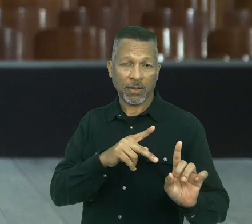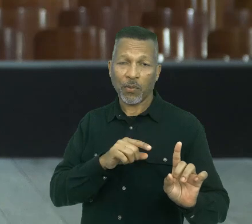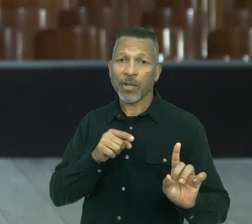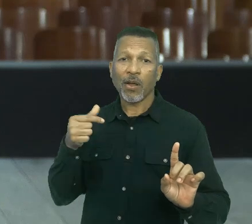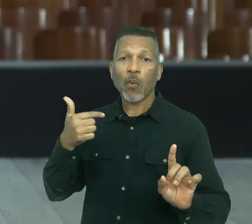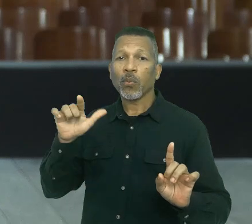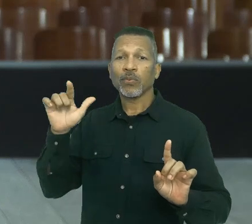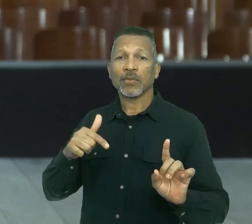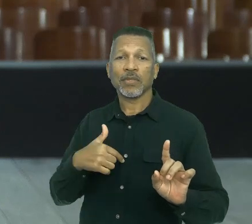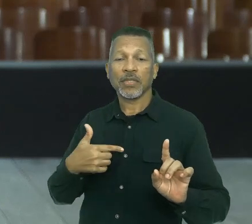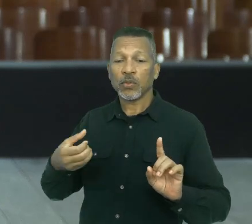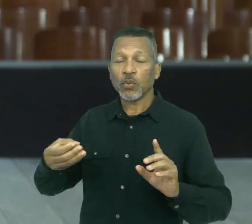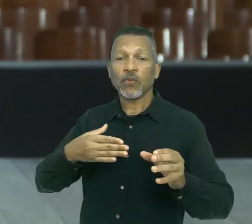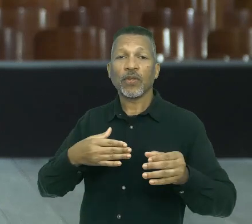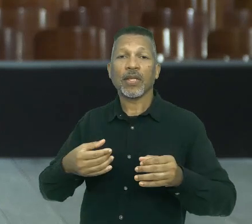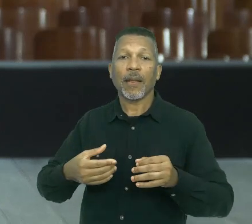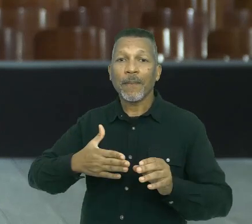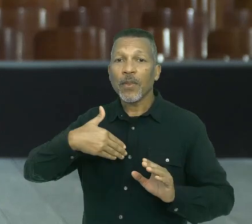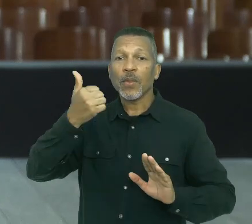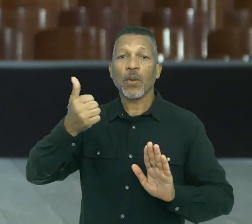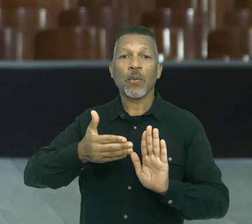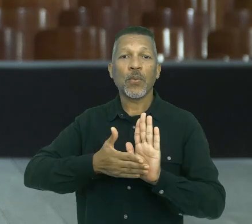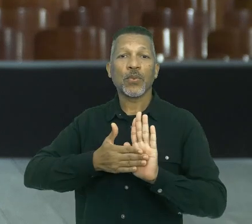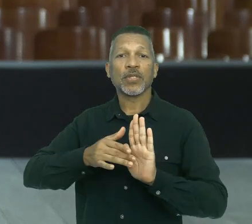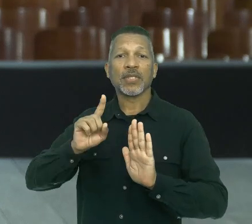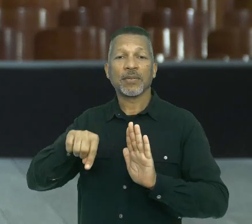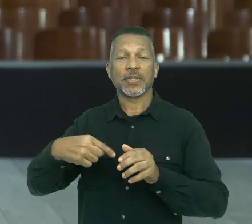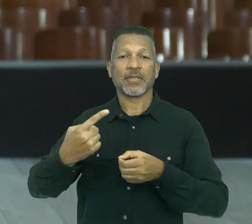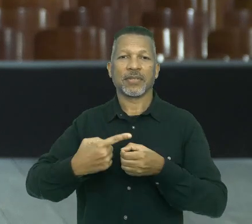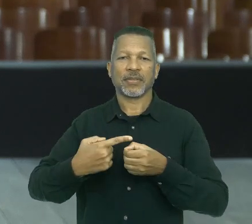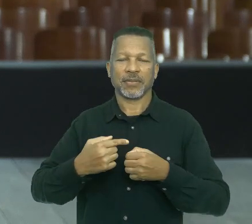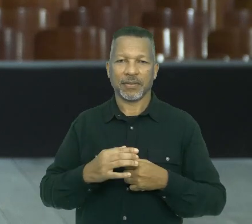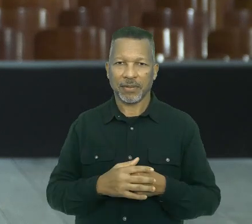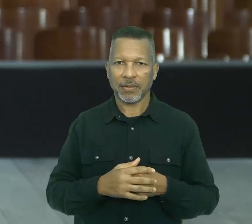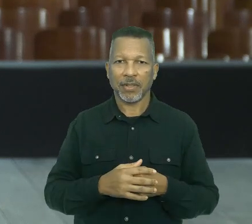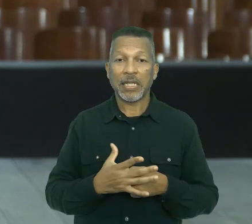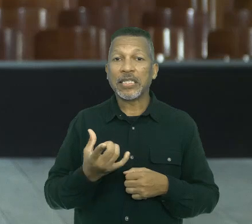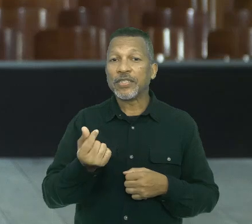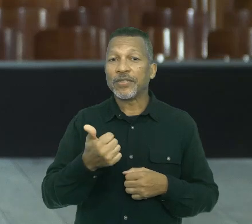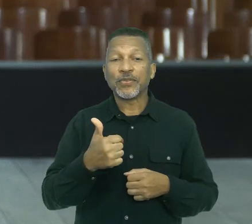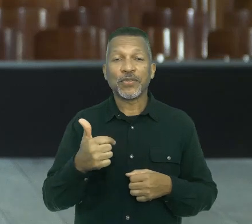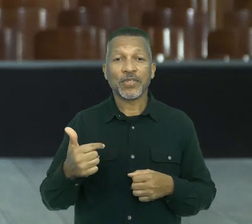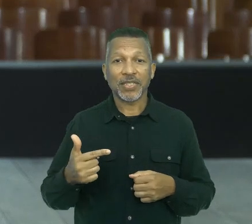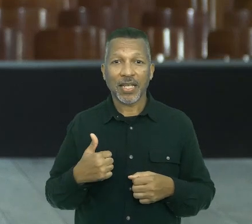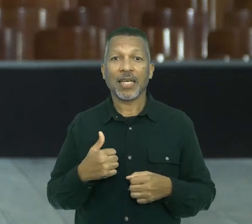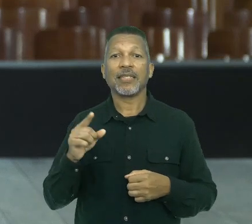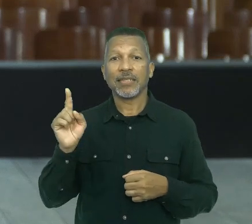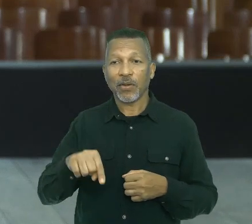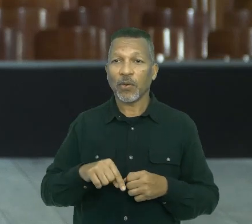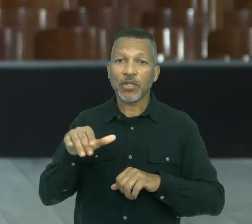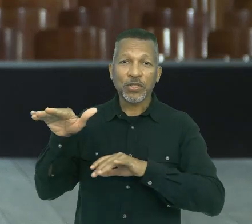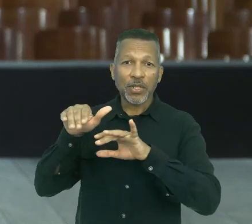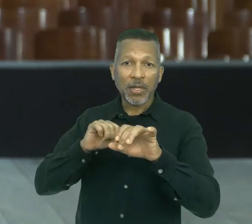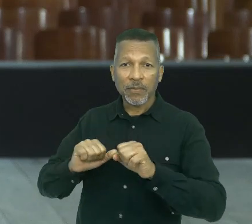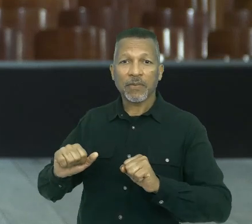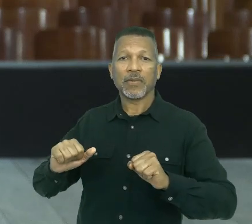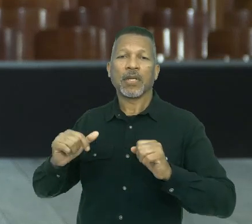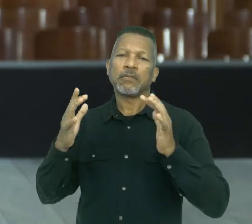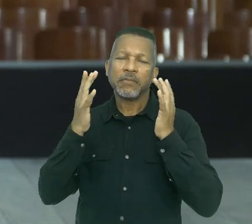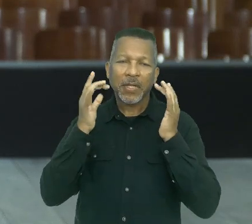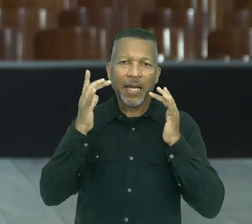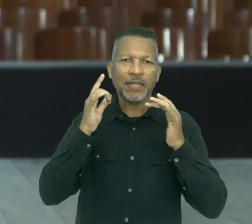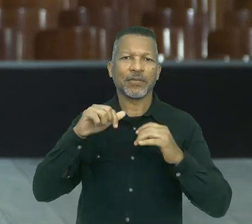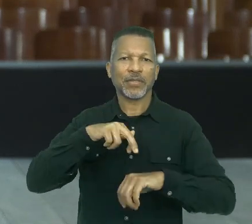proporcionar alguma coisa para a cidade. Então, ela não tinha dinheiro, ela trazia as companhias de teatro, de dança,